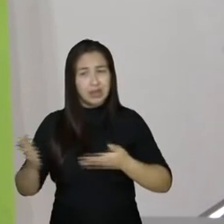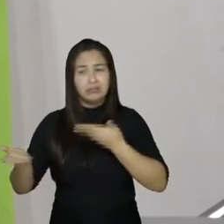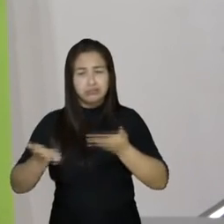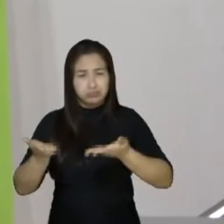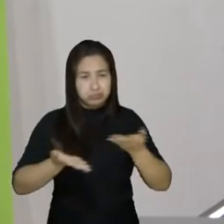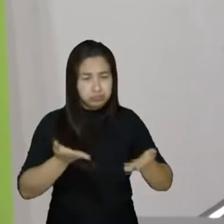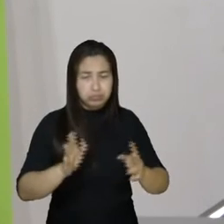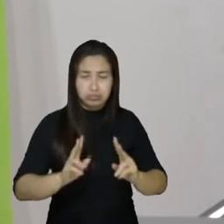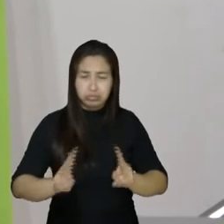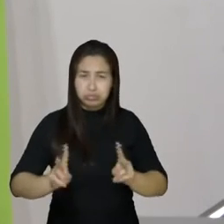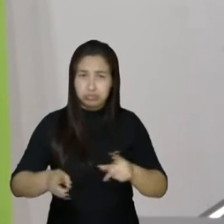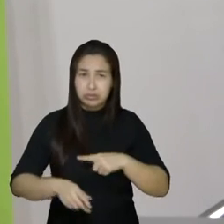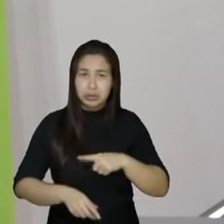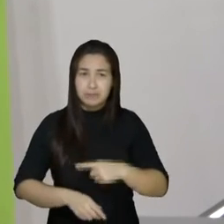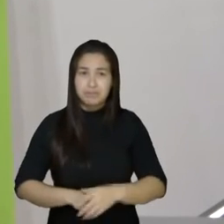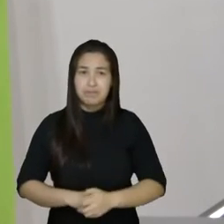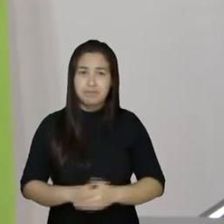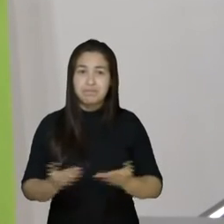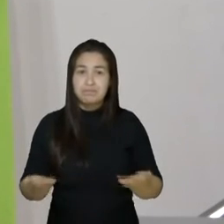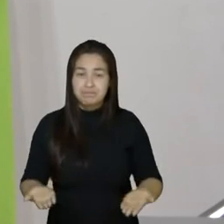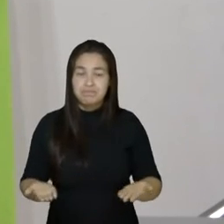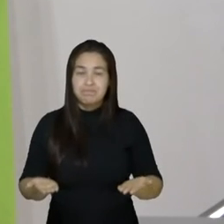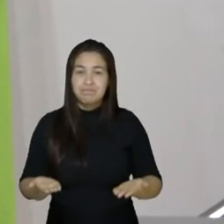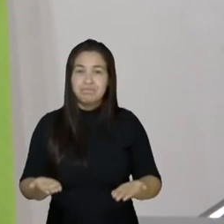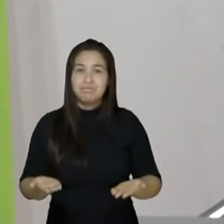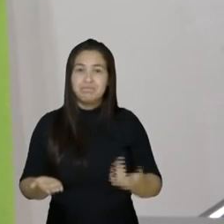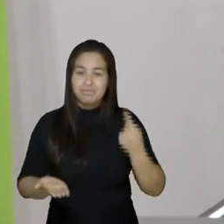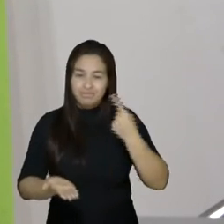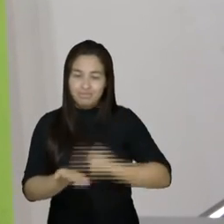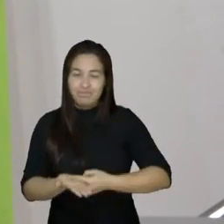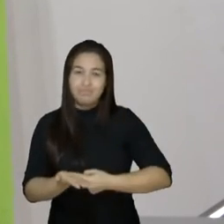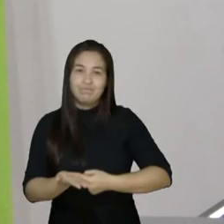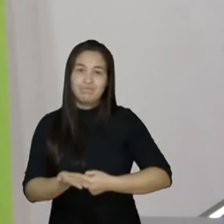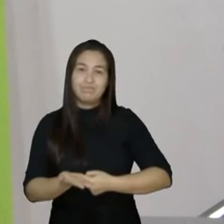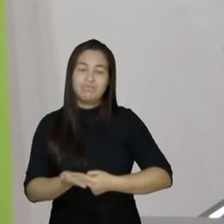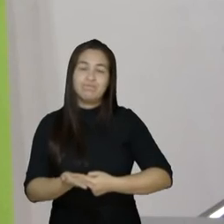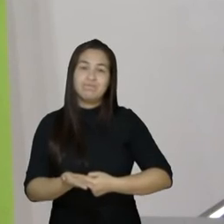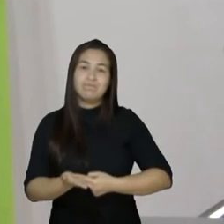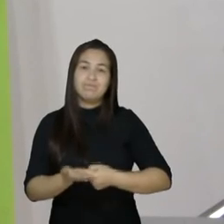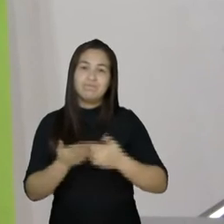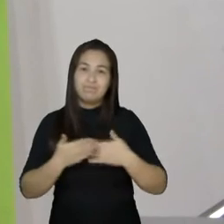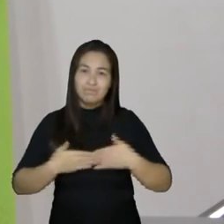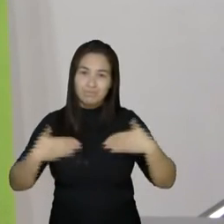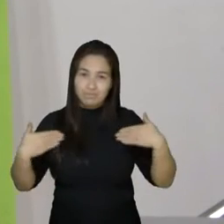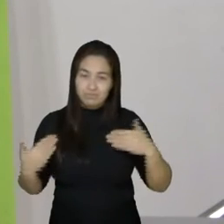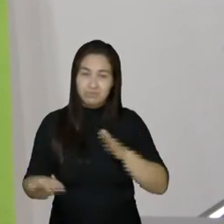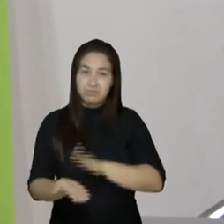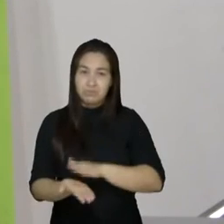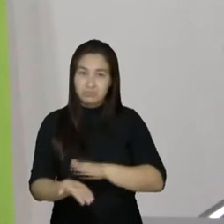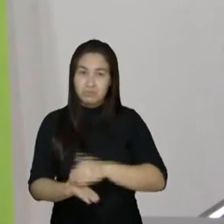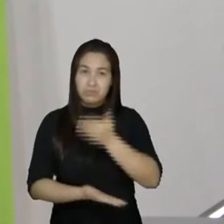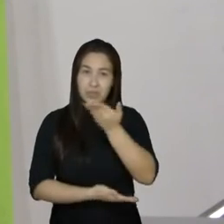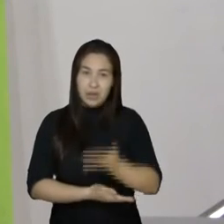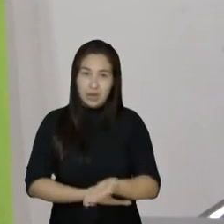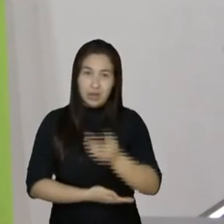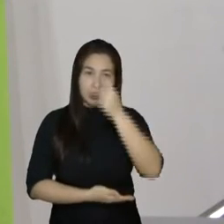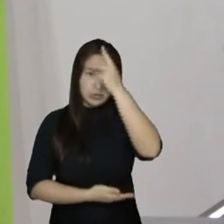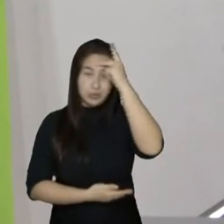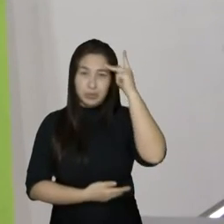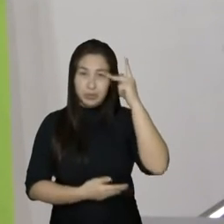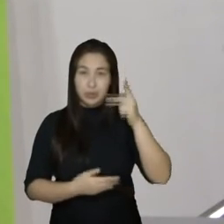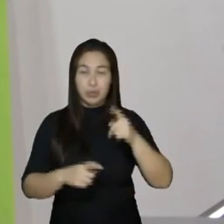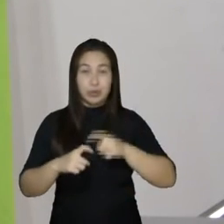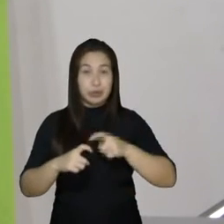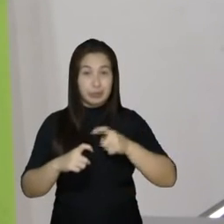Então, quero deixar aqui a nossa homenagem a esses profissionais médicos